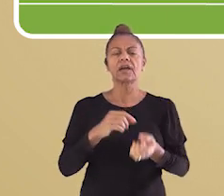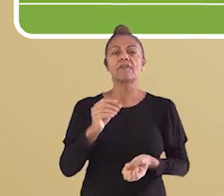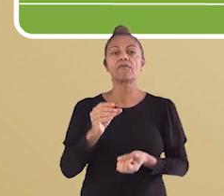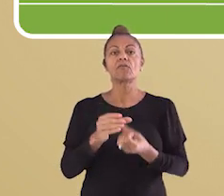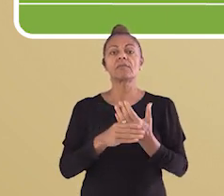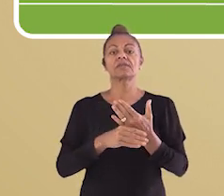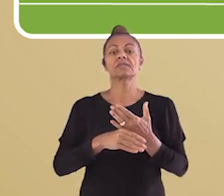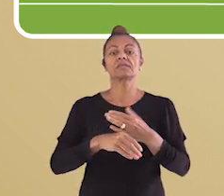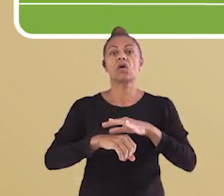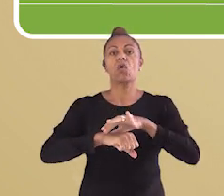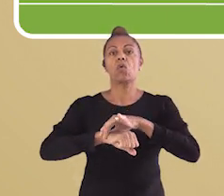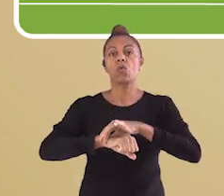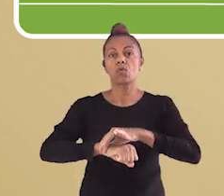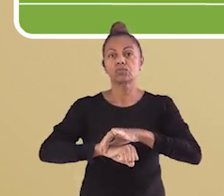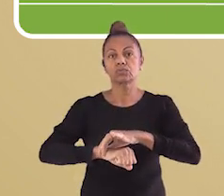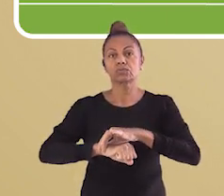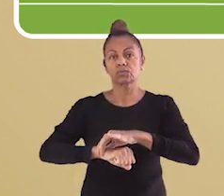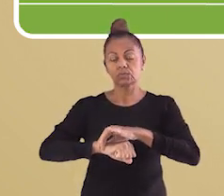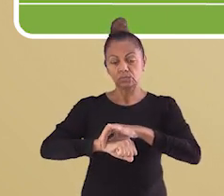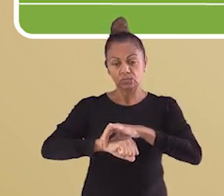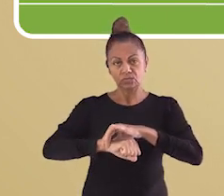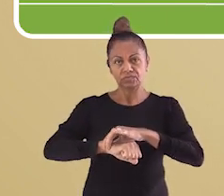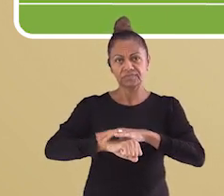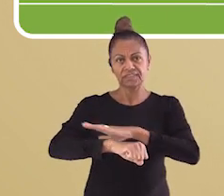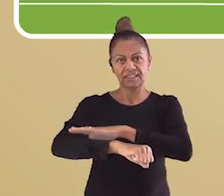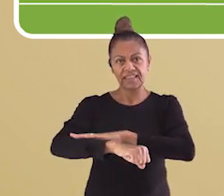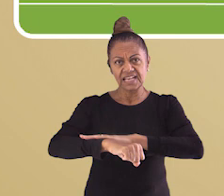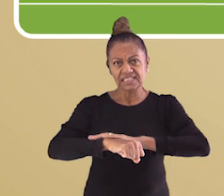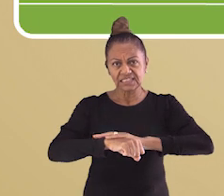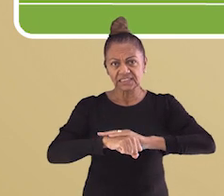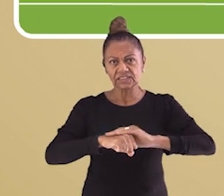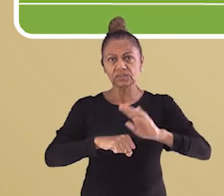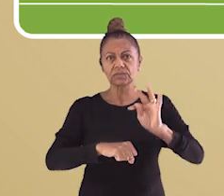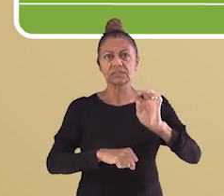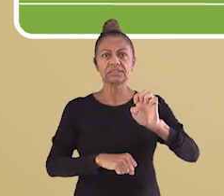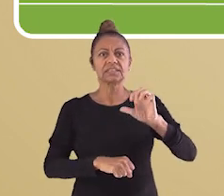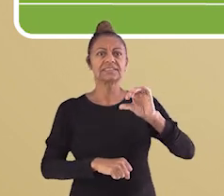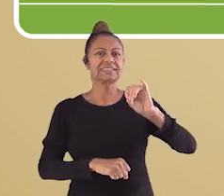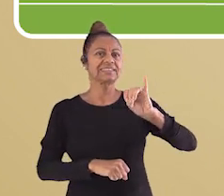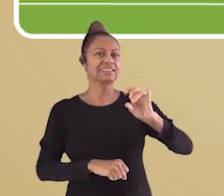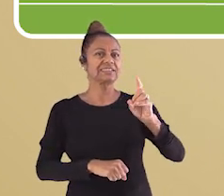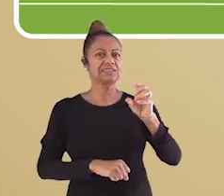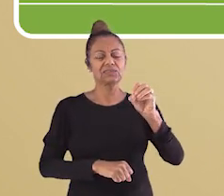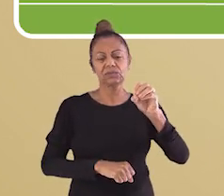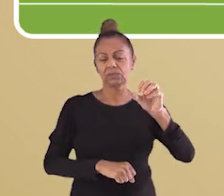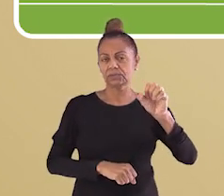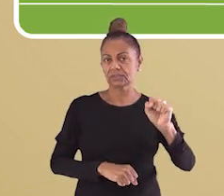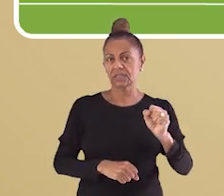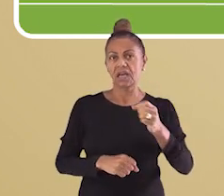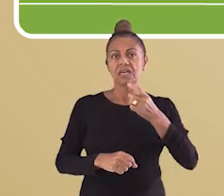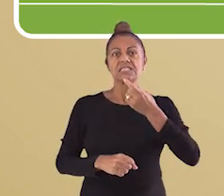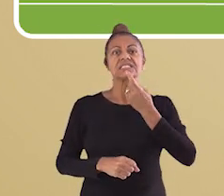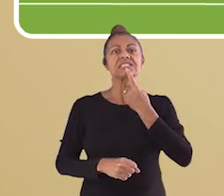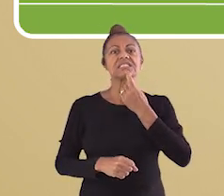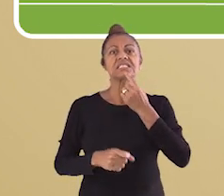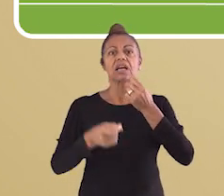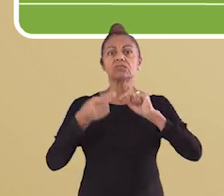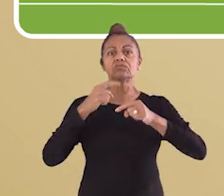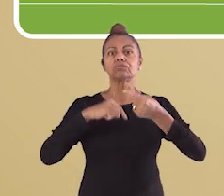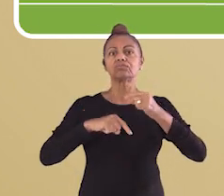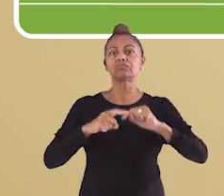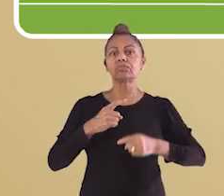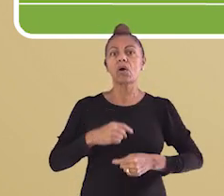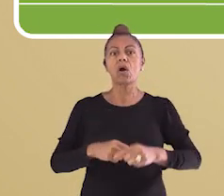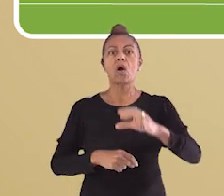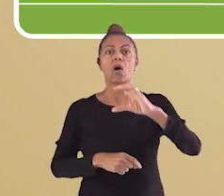os dentes. Atuam no relaxamento, na contração muscular, formação do sangue, transporte de oxigênio e